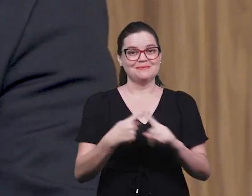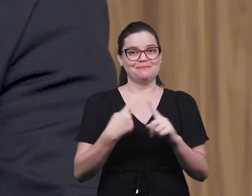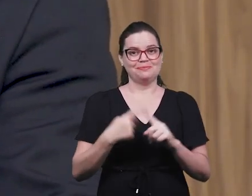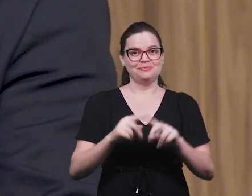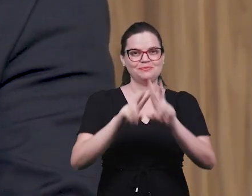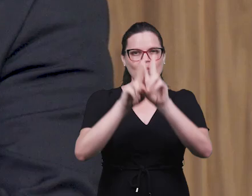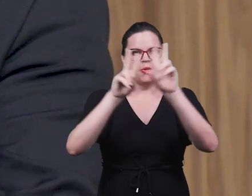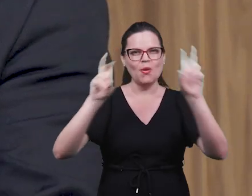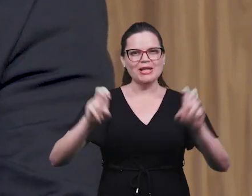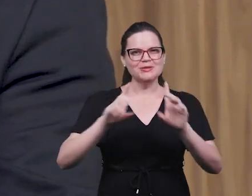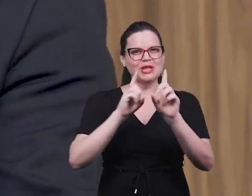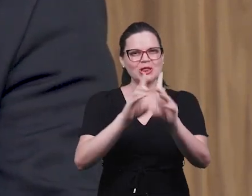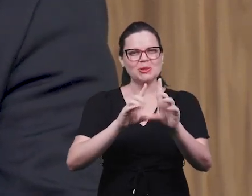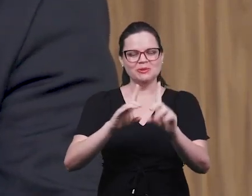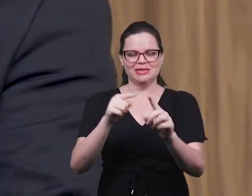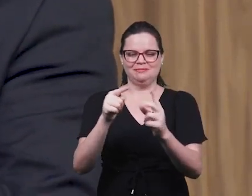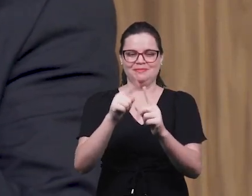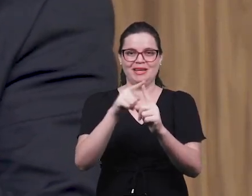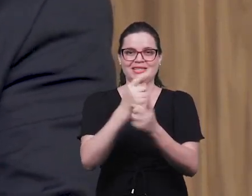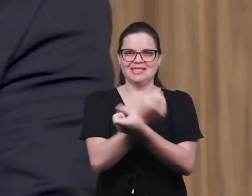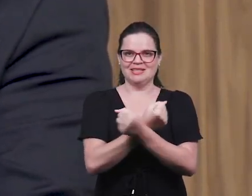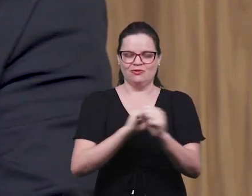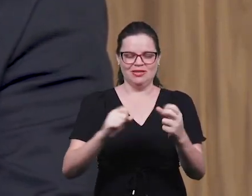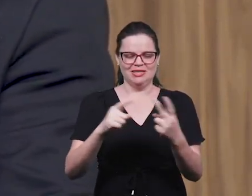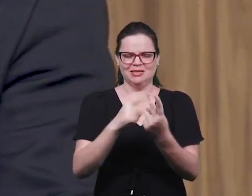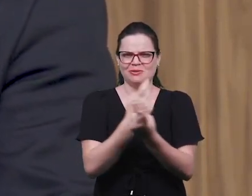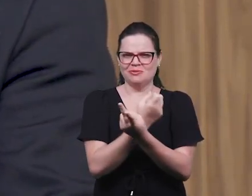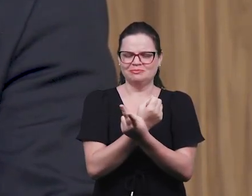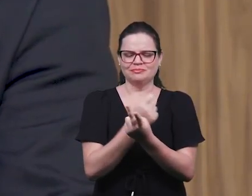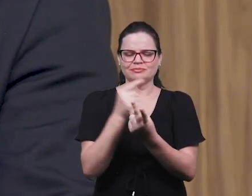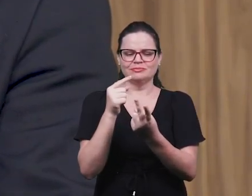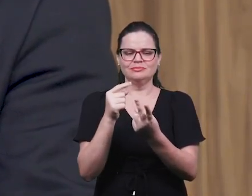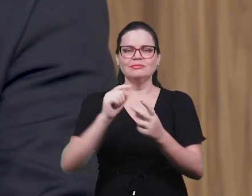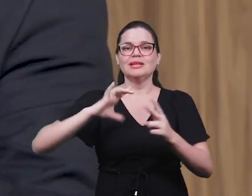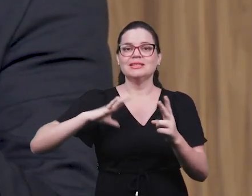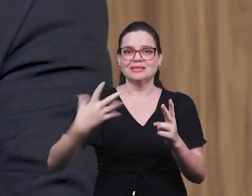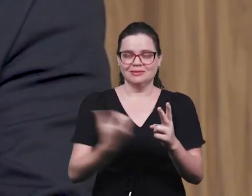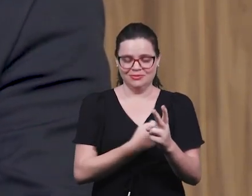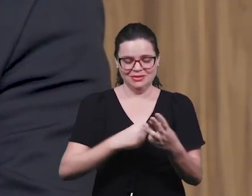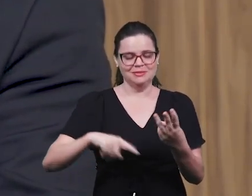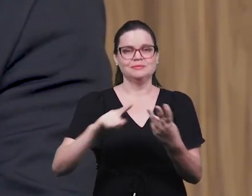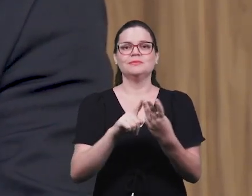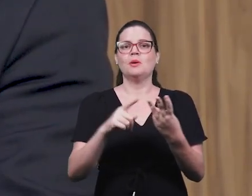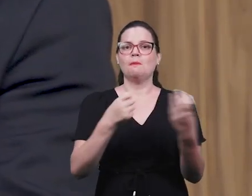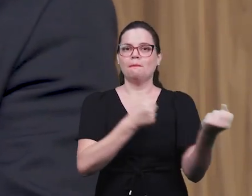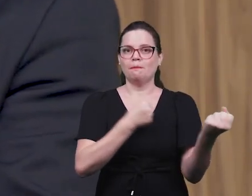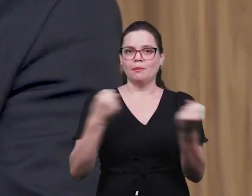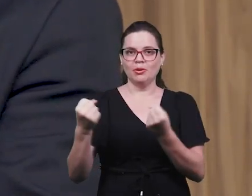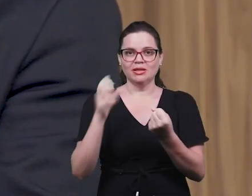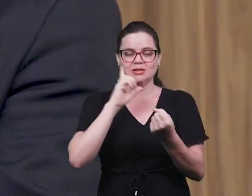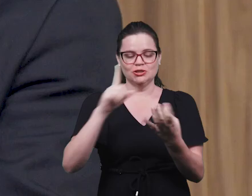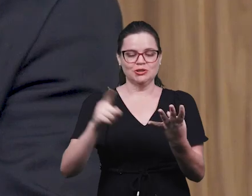da salvação, da libertação, o batismo do Espírito com o Espírito Santo, o poder de Deus,